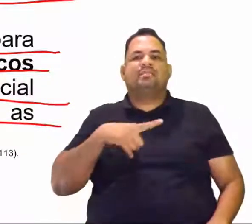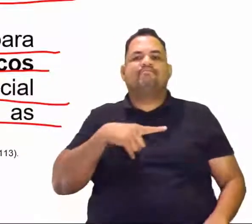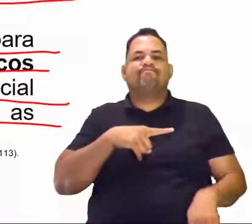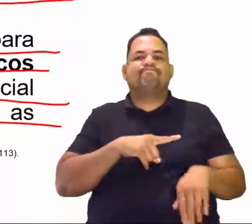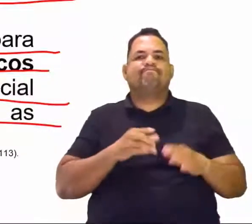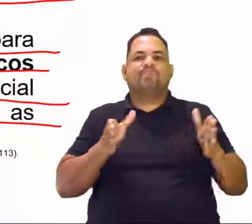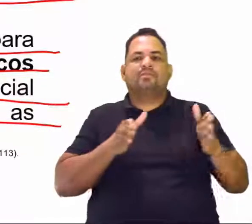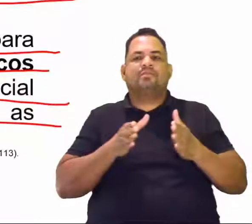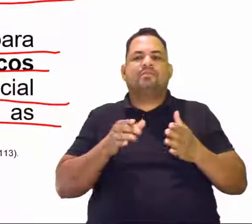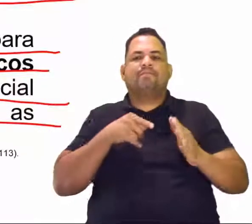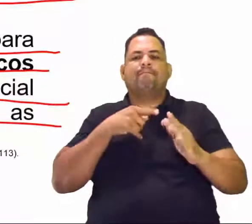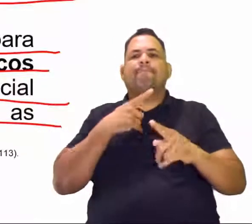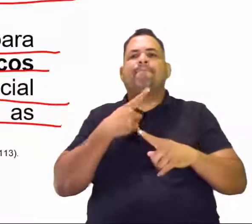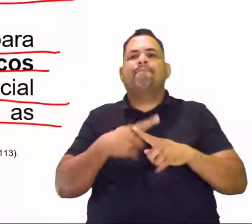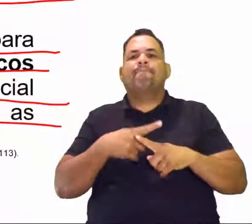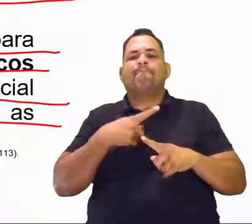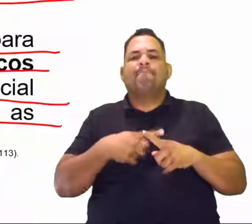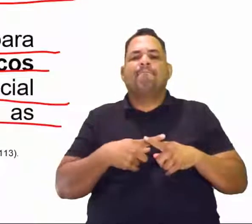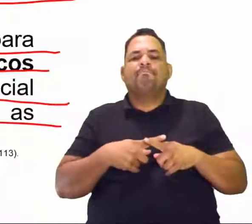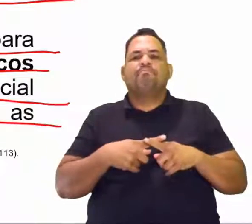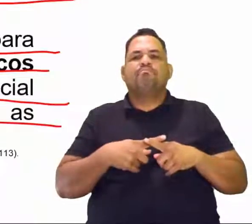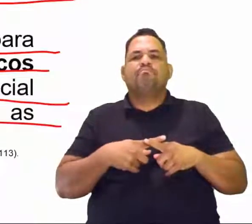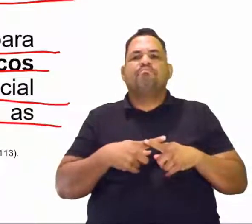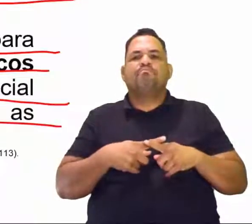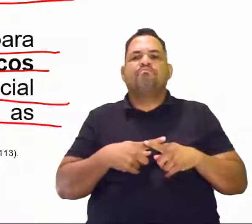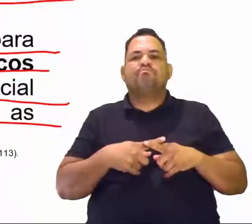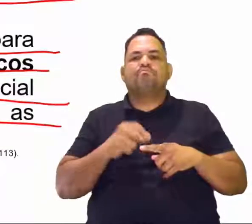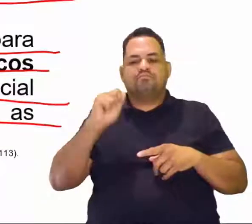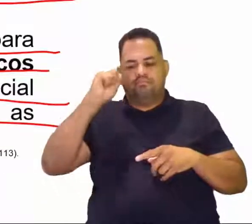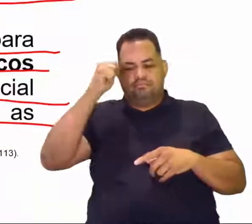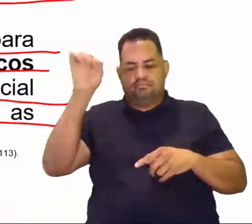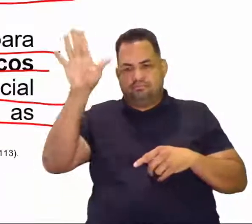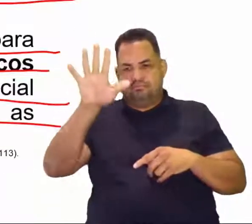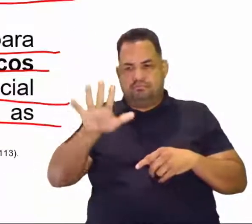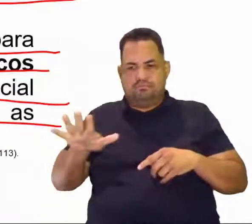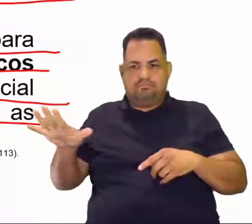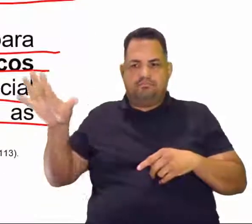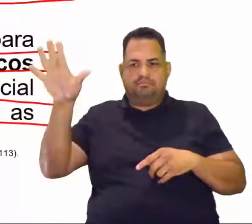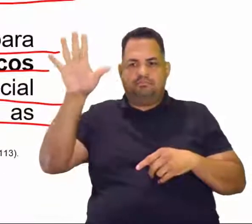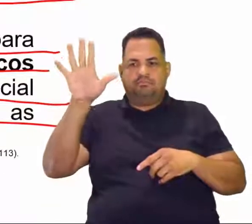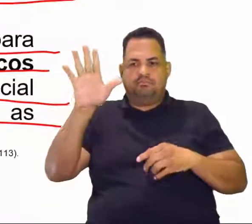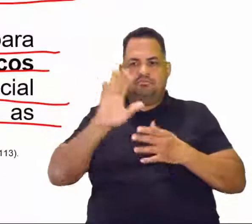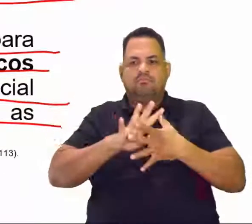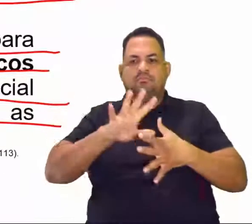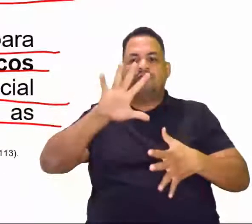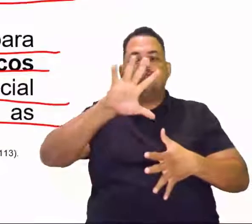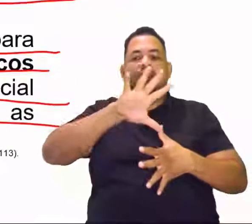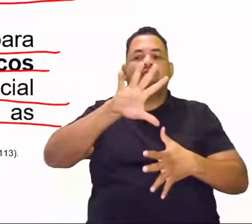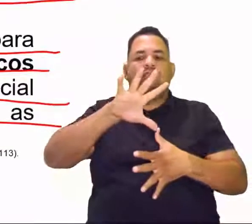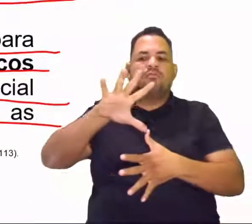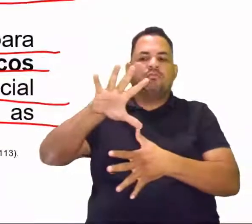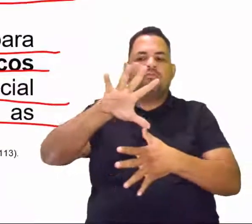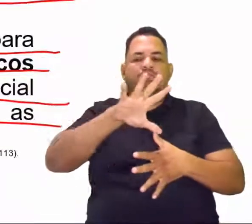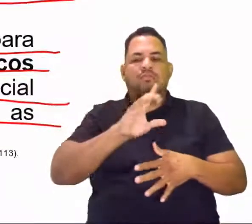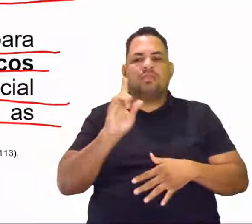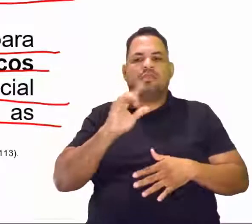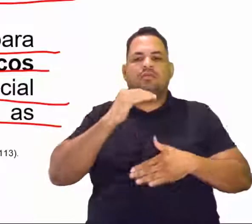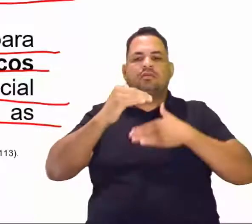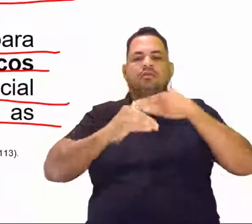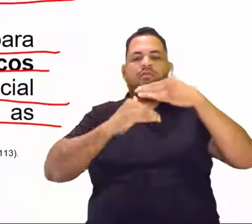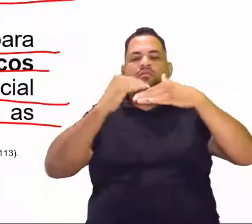por quê que é o continente Africano por quê que aliás Américas não